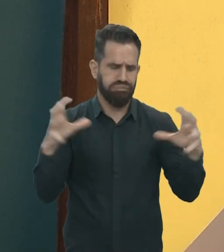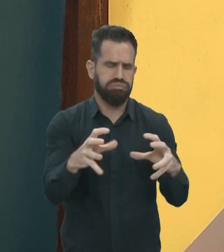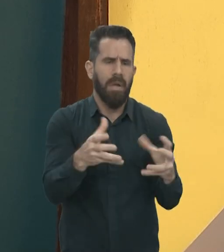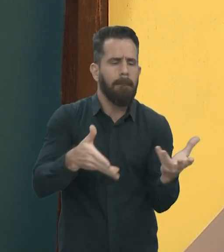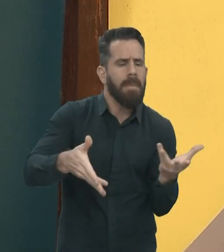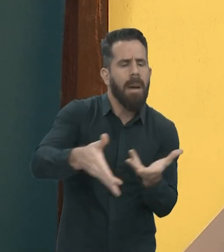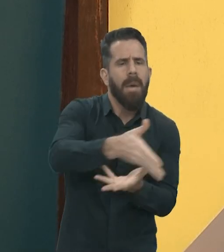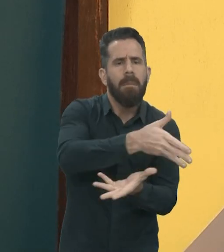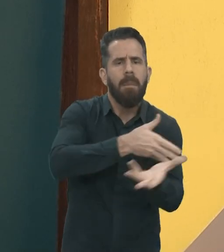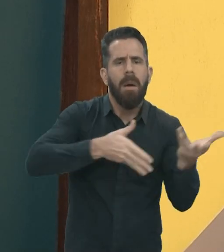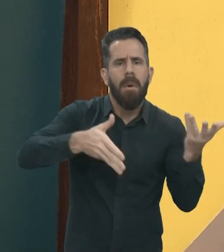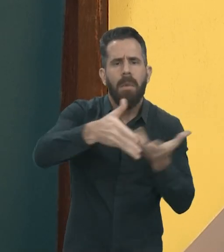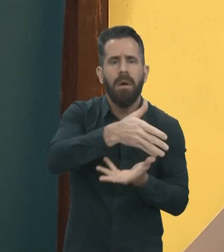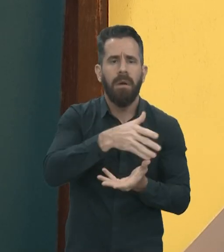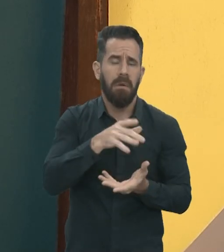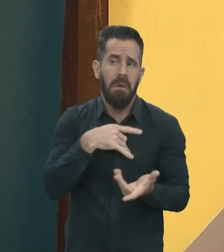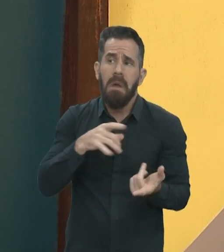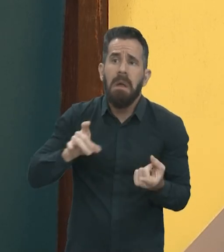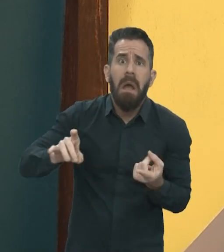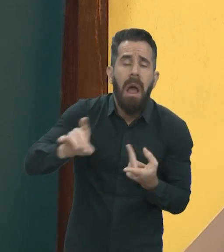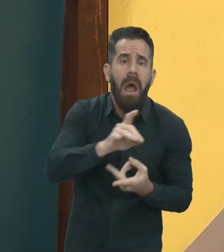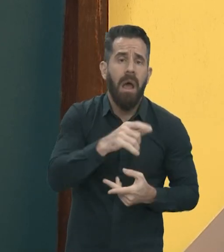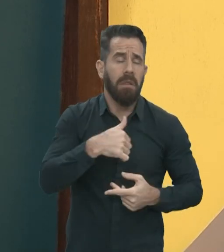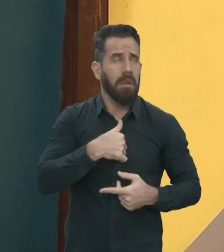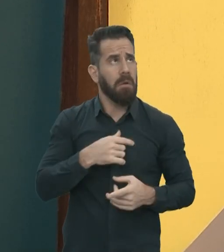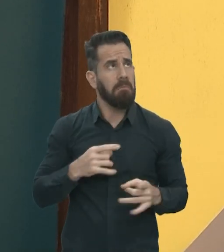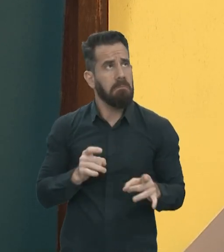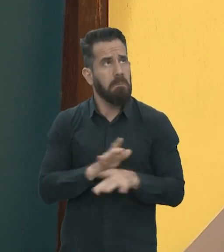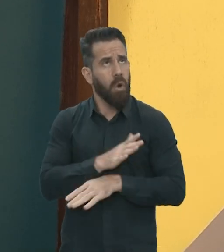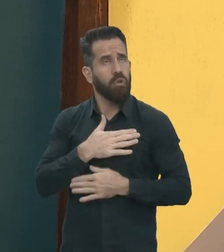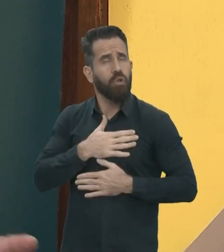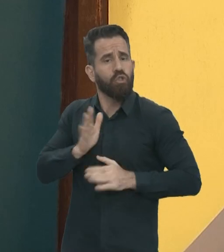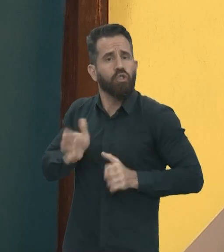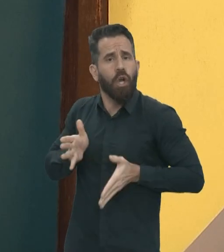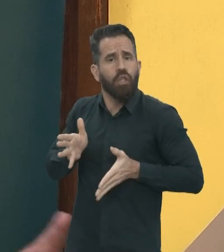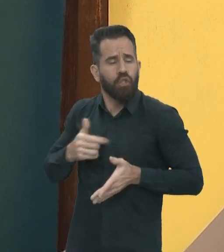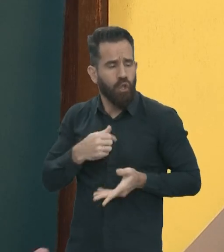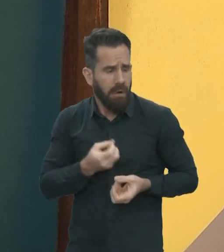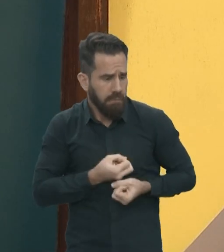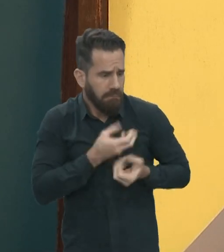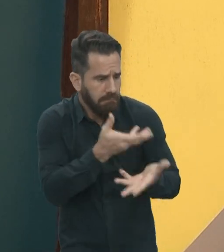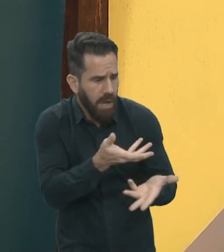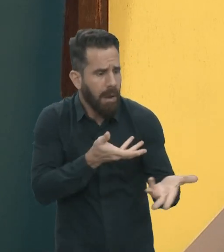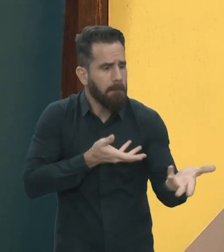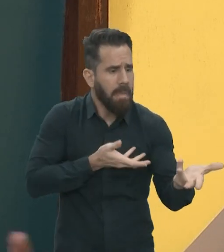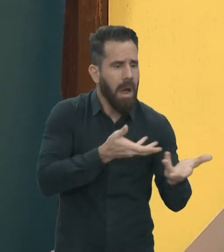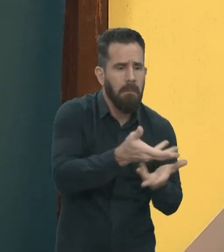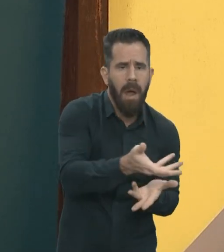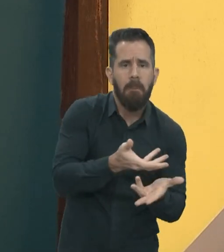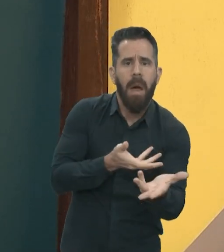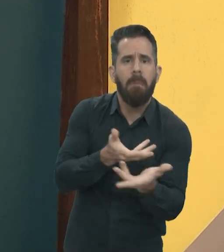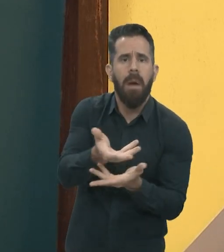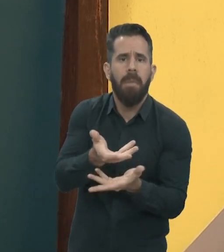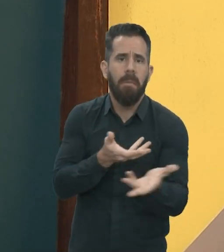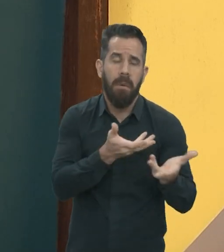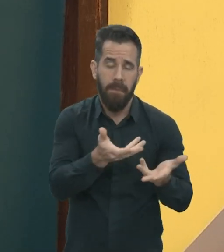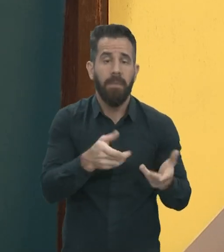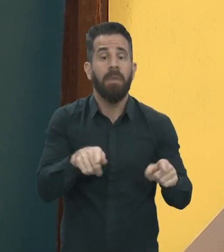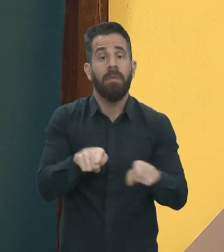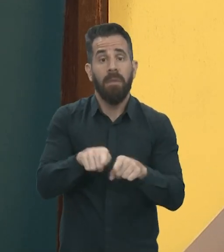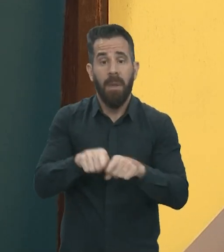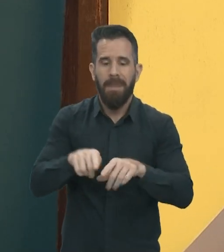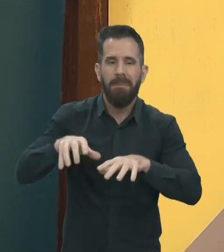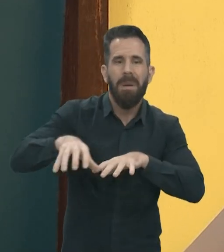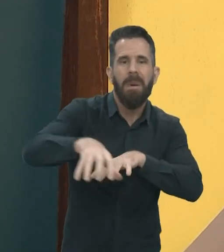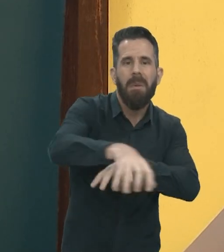inovação, seja do ponto de vista das trocas de conhecimento locais, seja do ponto de vista intra as diferentes áreas do